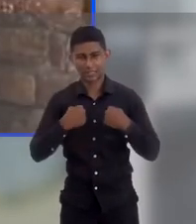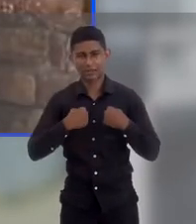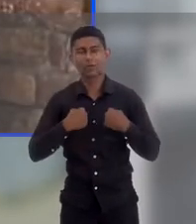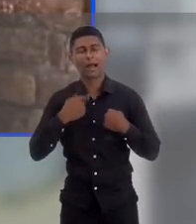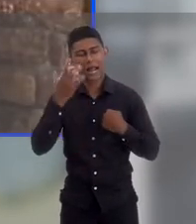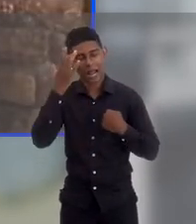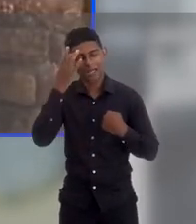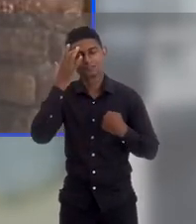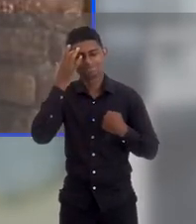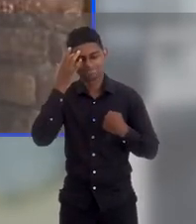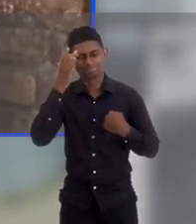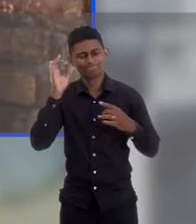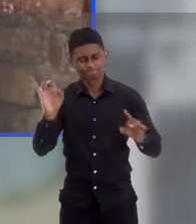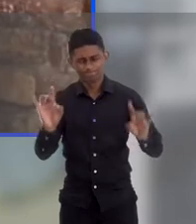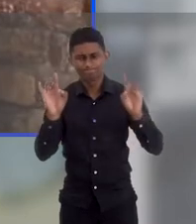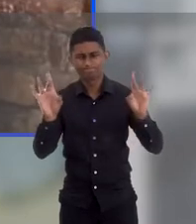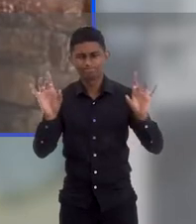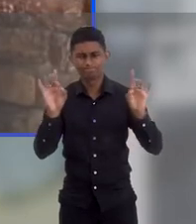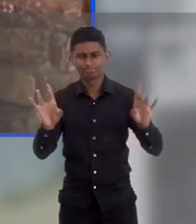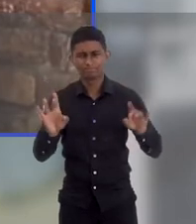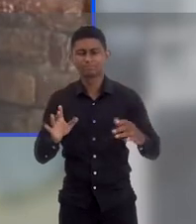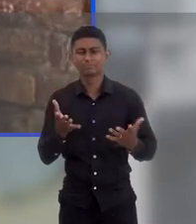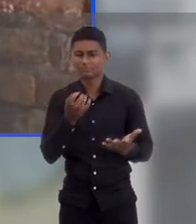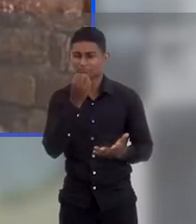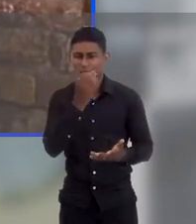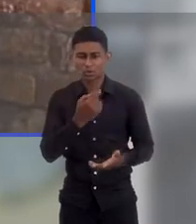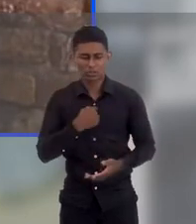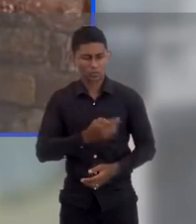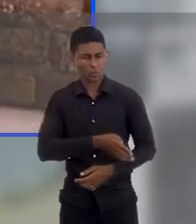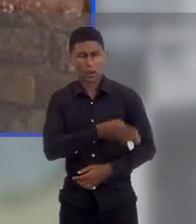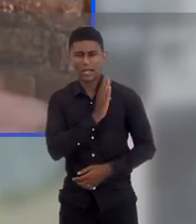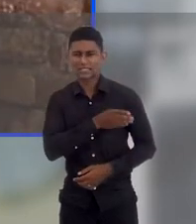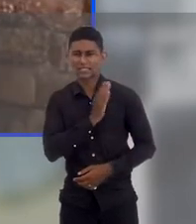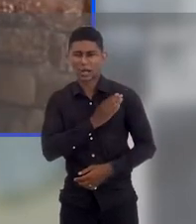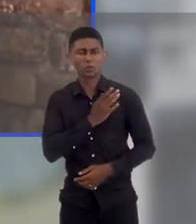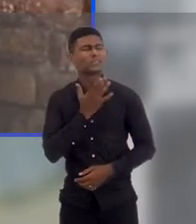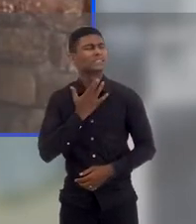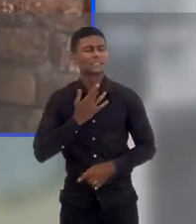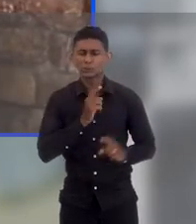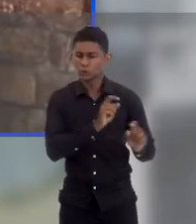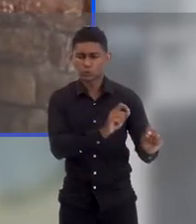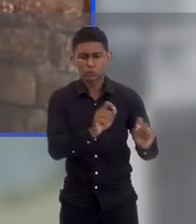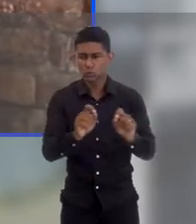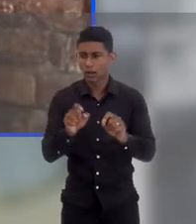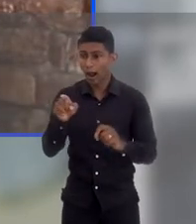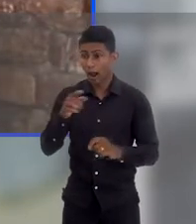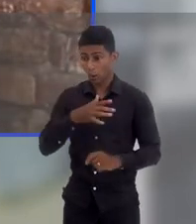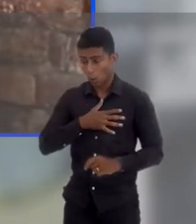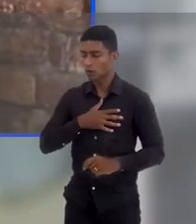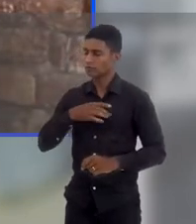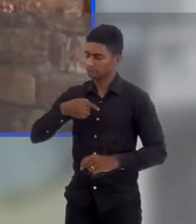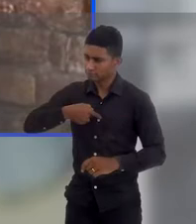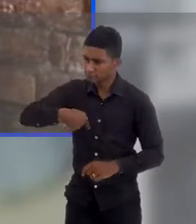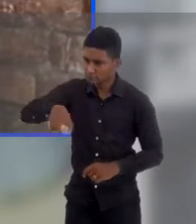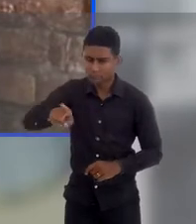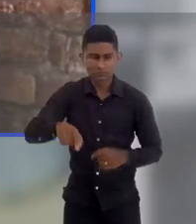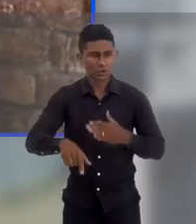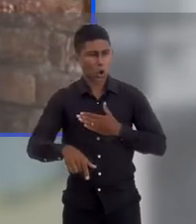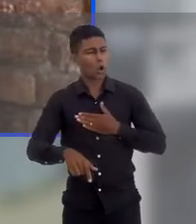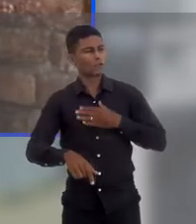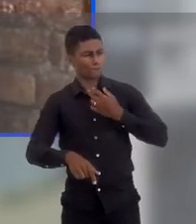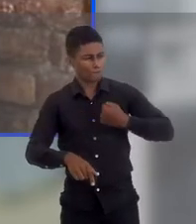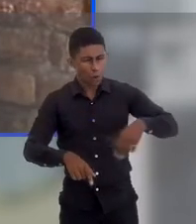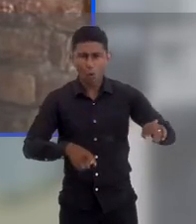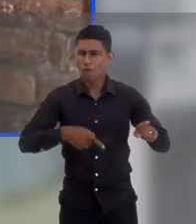o privilégio de hoje poder dizer, não, meu coração vai me levar para onde eu quero estar. E eu, inclusive, acho que nós